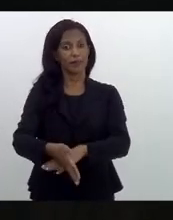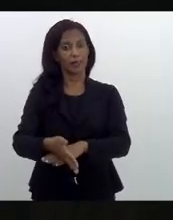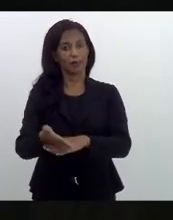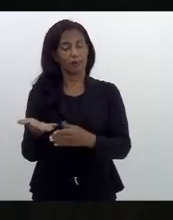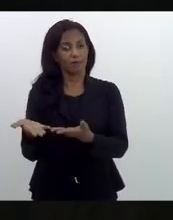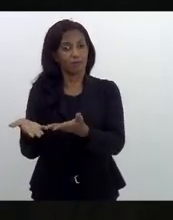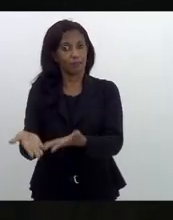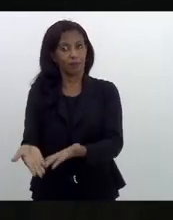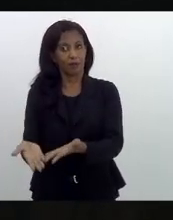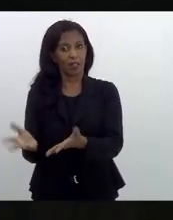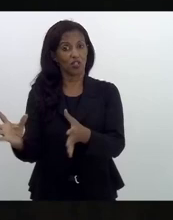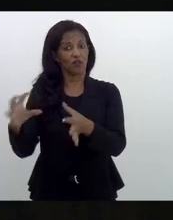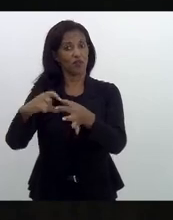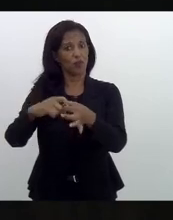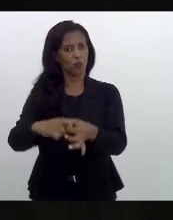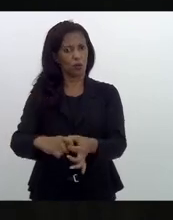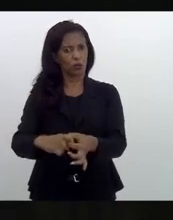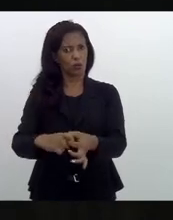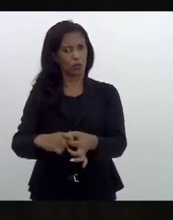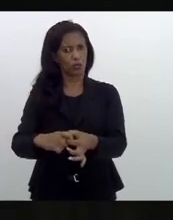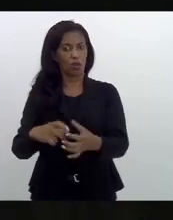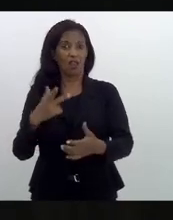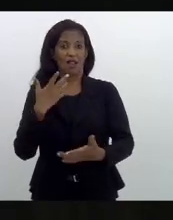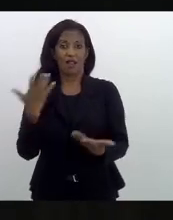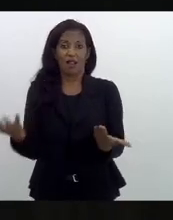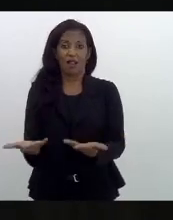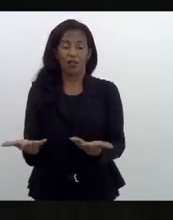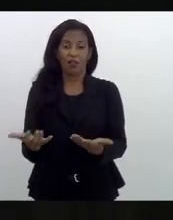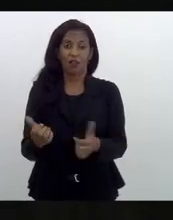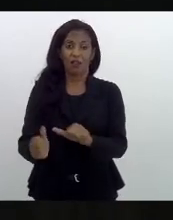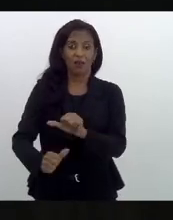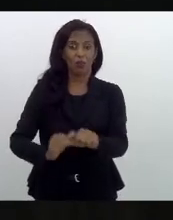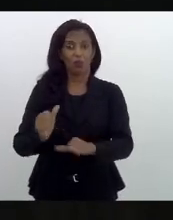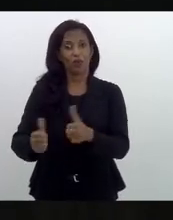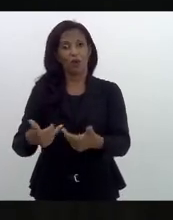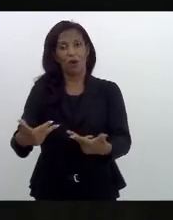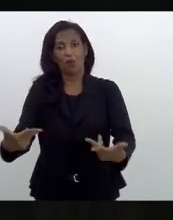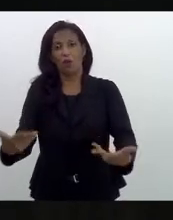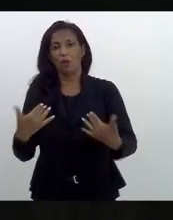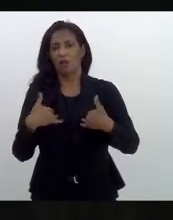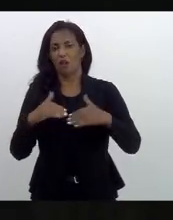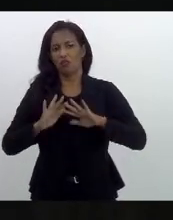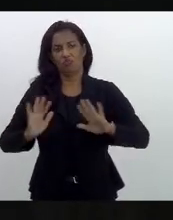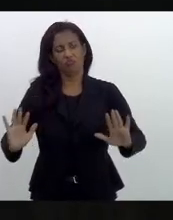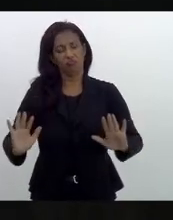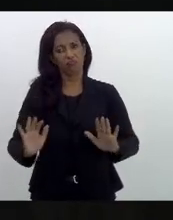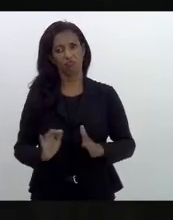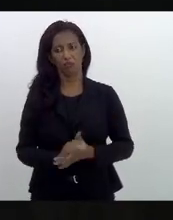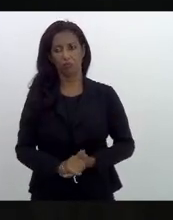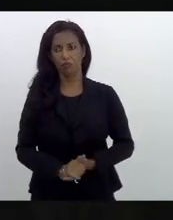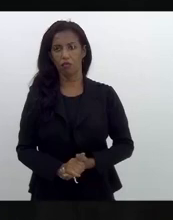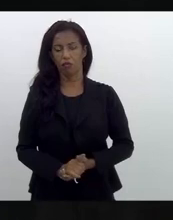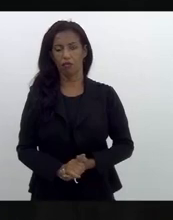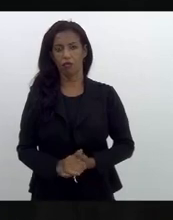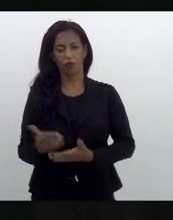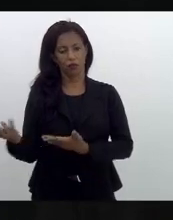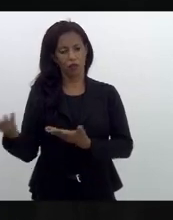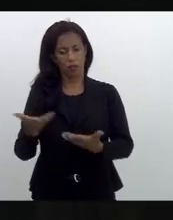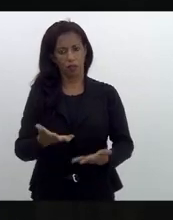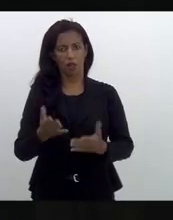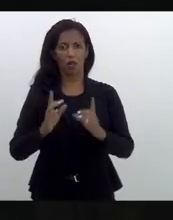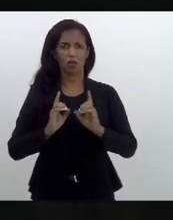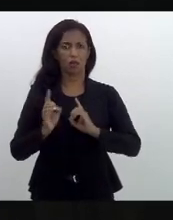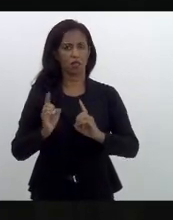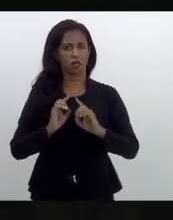questão das vinculações agora a vossa excelência está querendo mudar a questão da paridade eu não me comprometo com isso isso uma lei excelência traz essa discussão